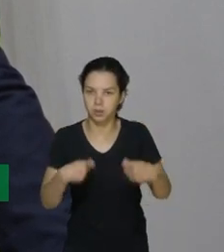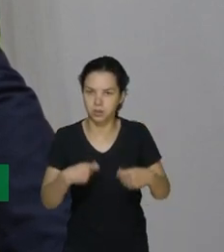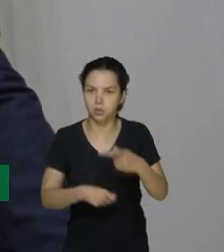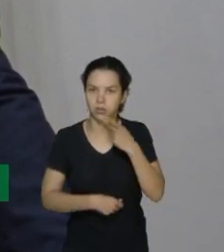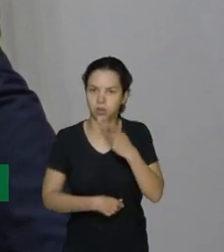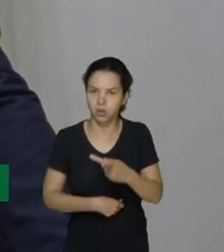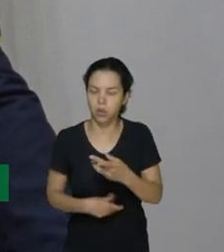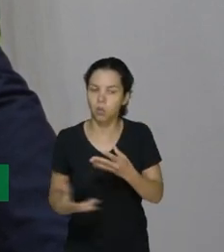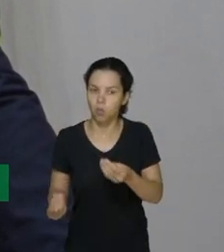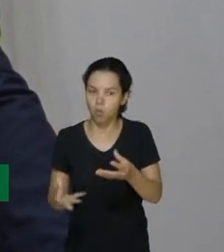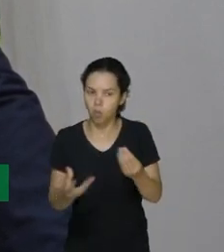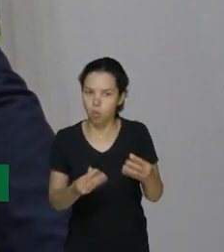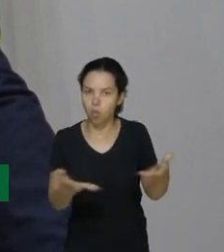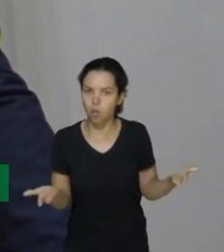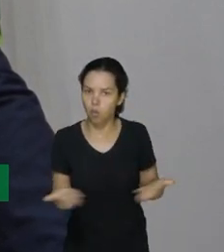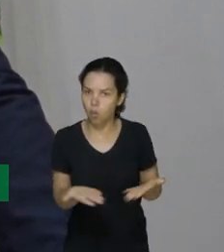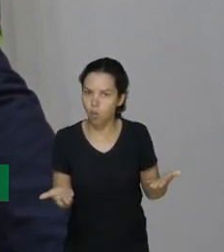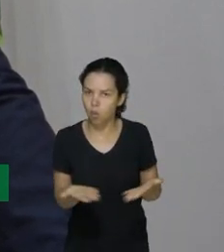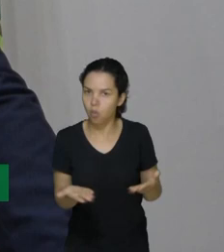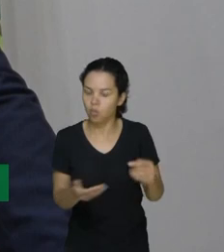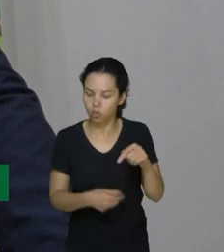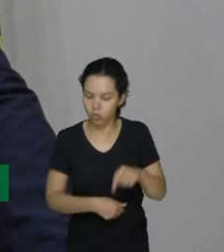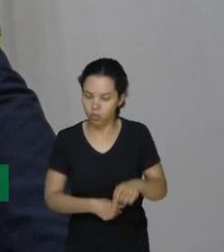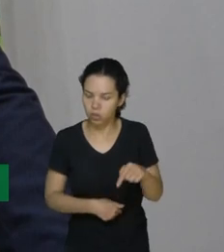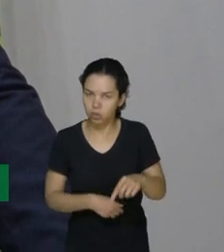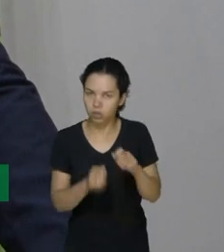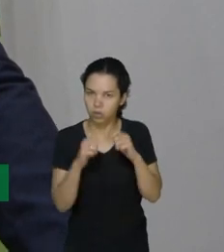Muitos daqueles que hoje aqui estão dentro dessa casa,